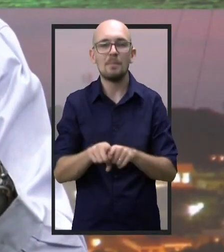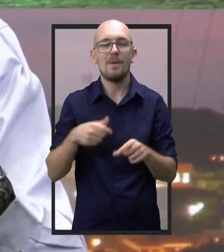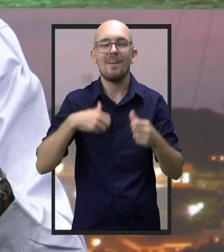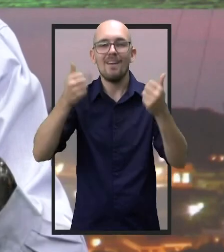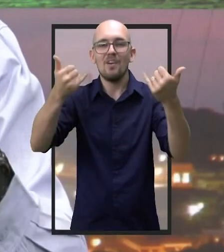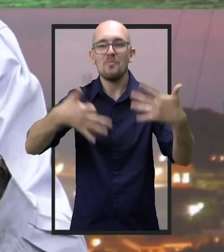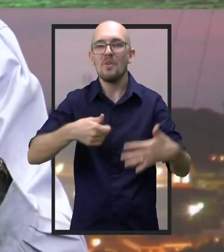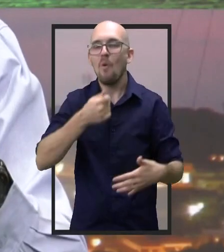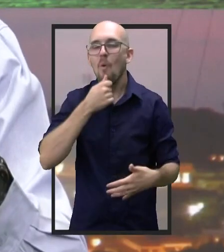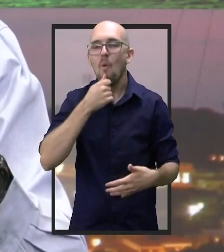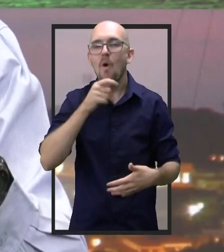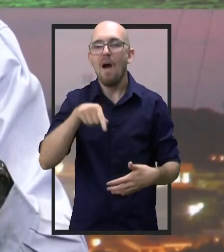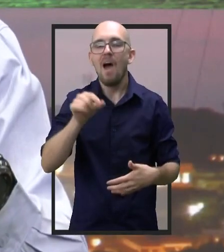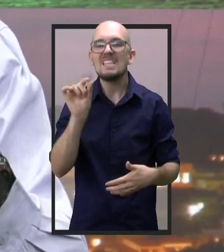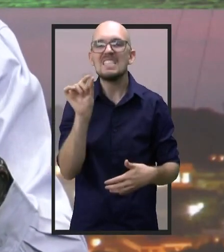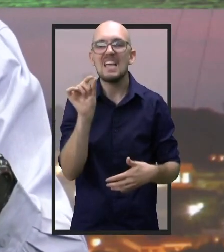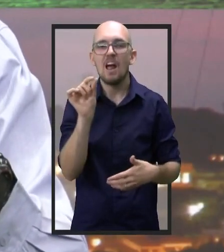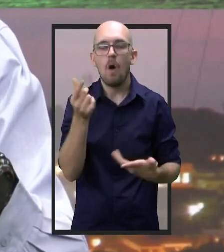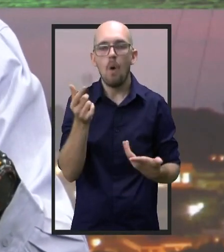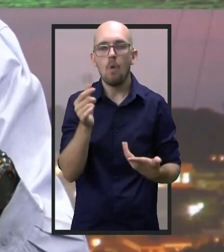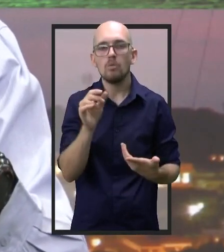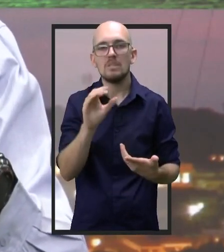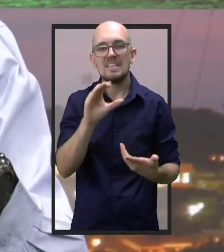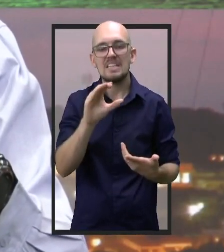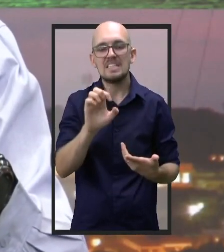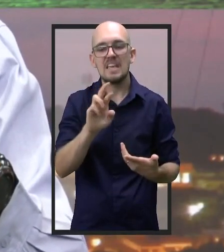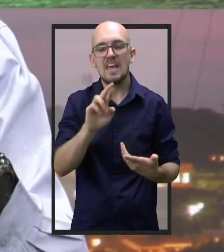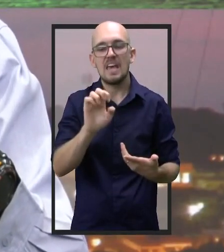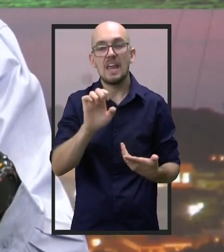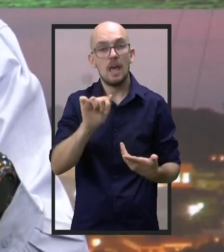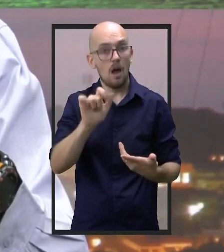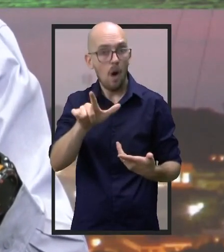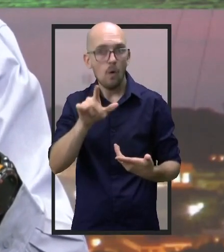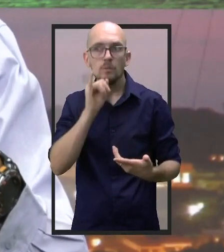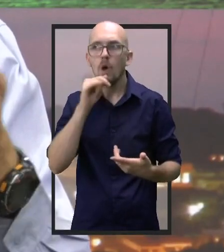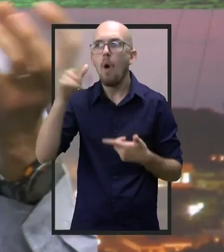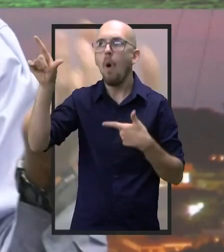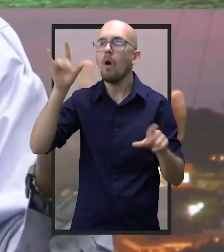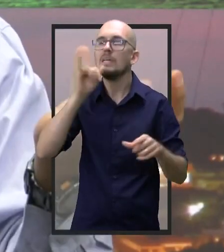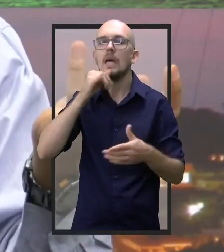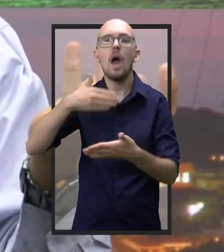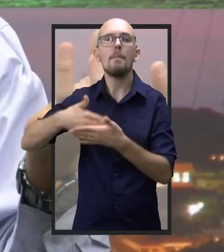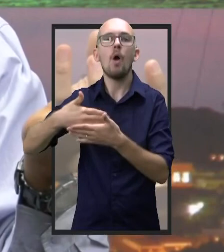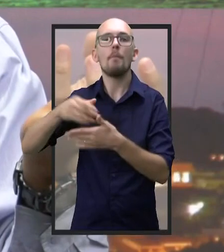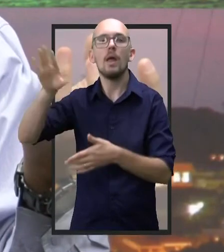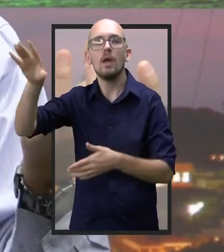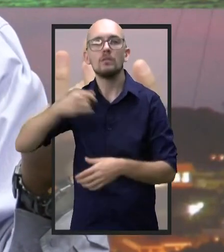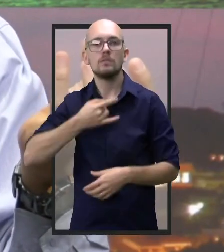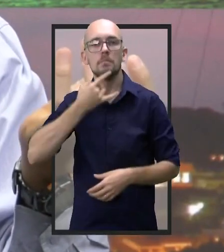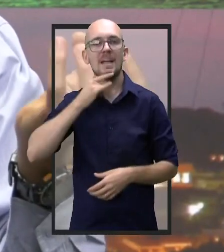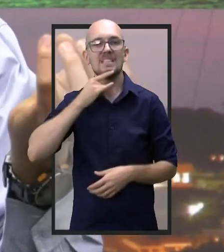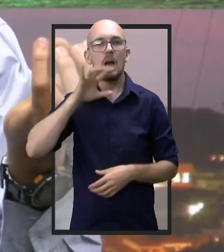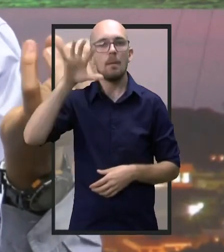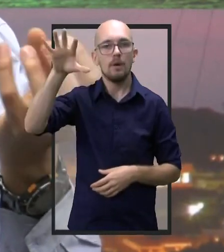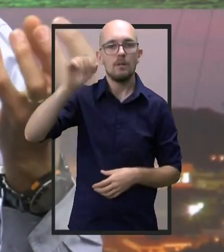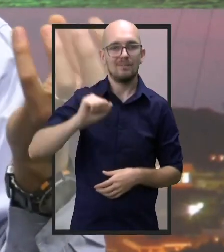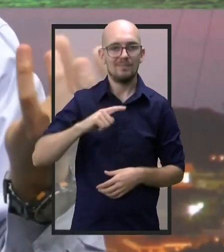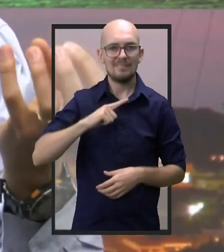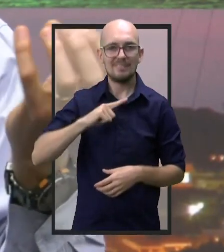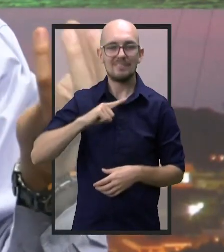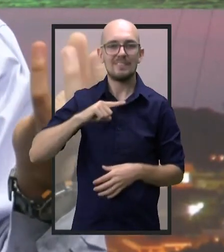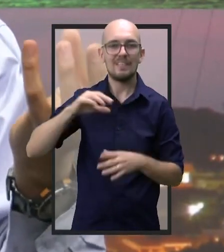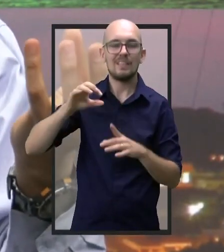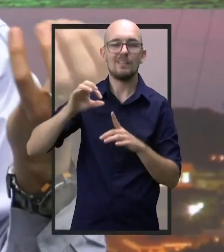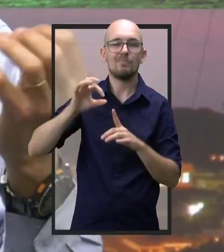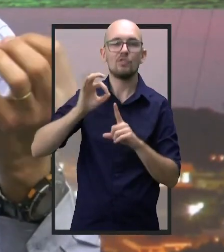tanto, tão presente que está nas outras regiões produtoras, você pegar tanto a região de Ribeirão Preto quanto Piracicaba, a